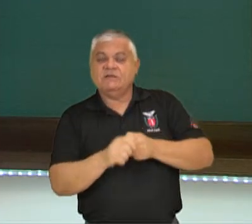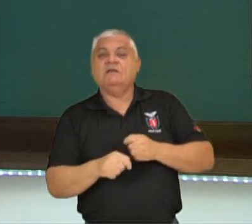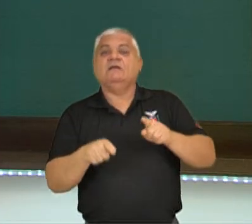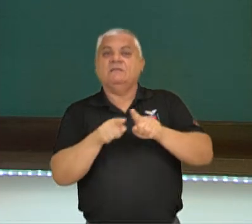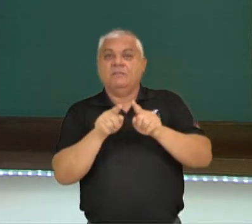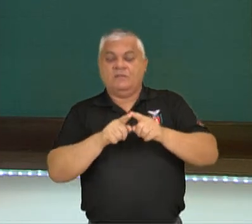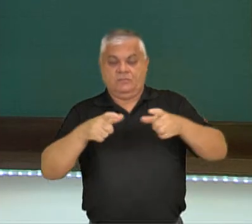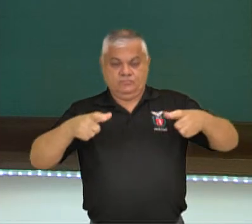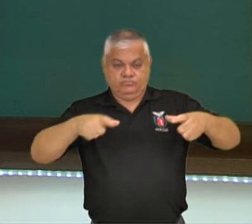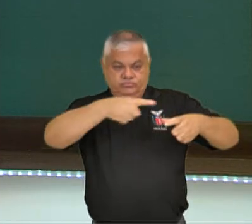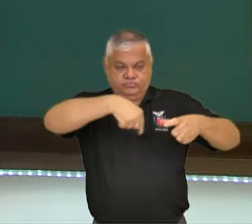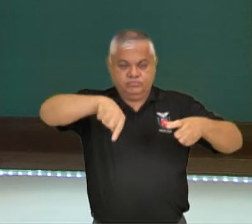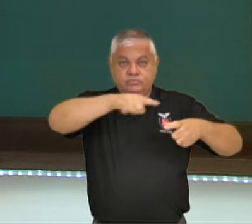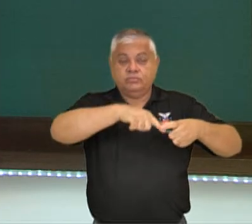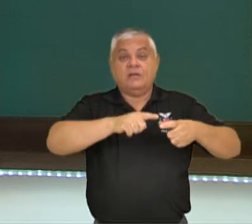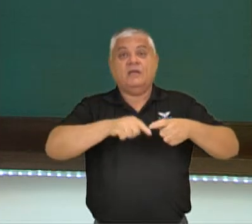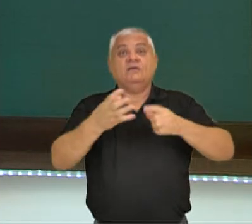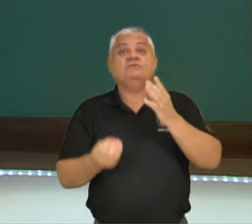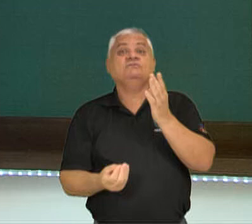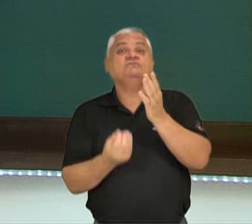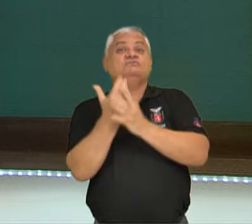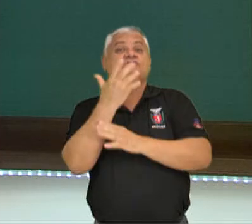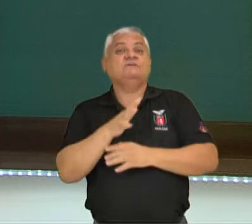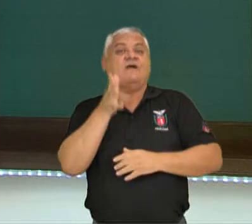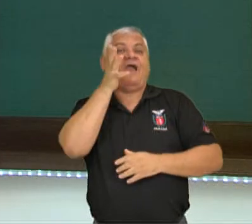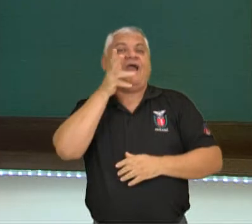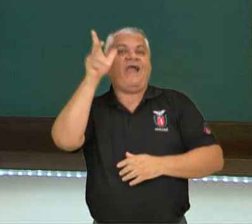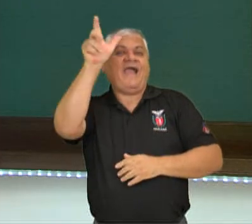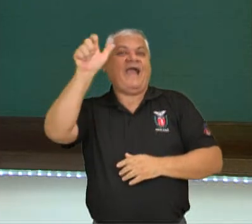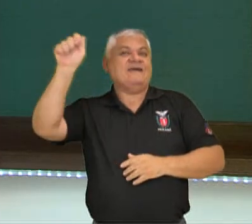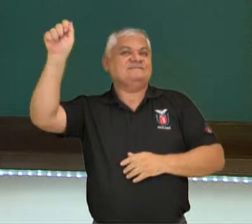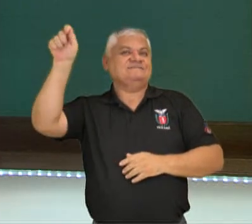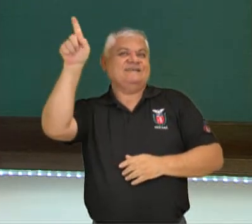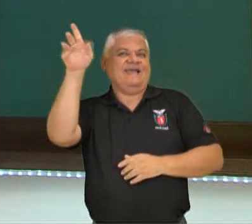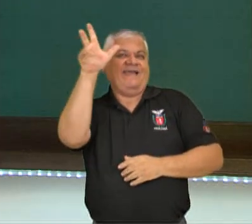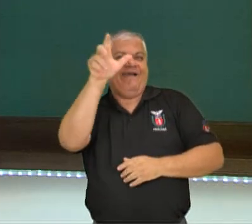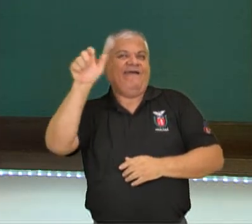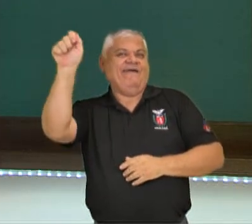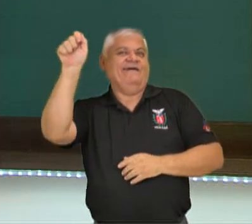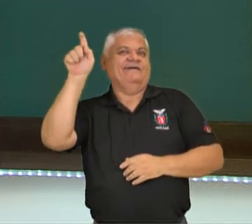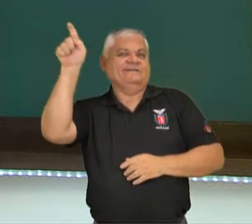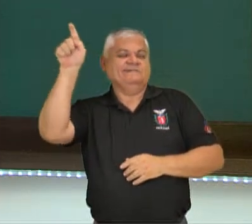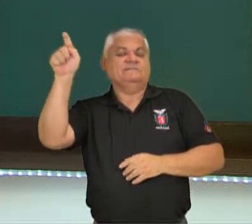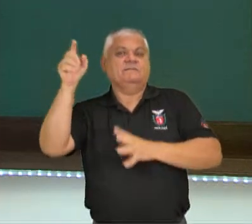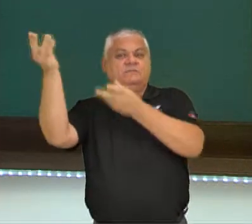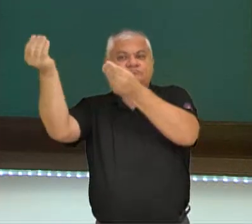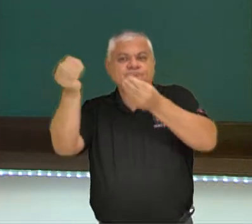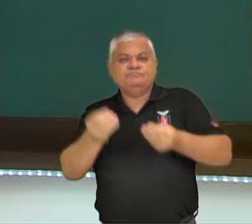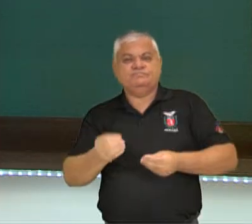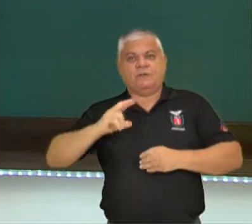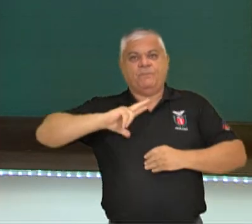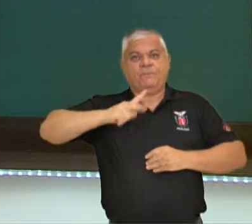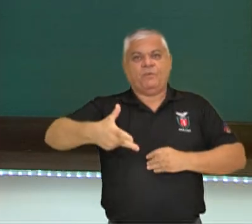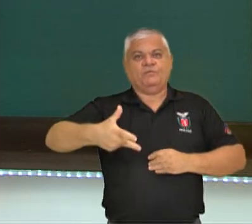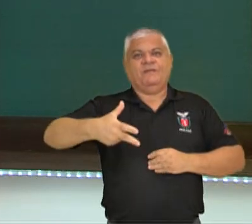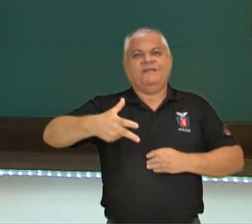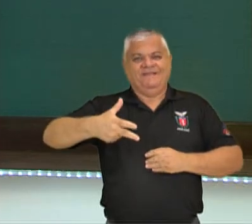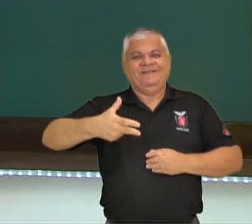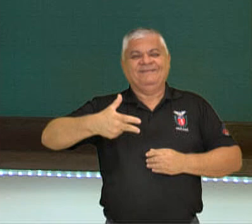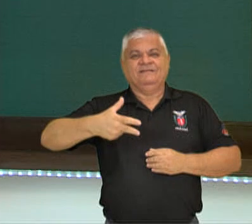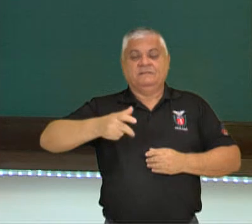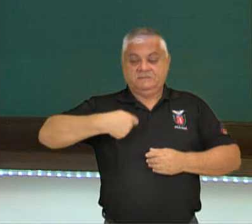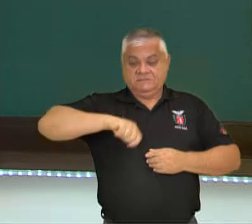de origem asiática, mas que foi trazido para o Brasil pelos portugueses, né?